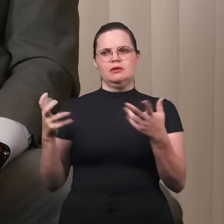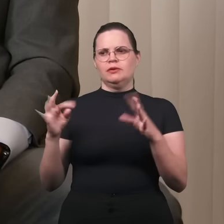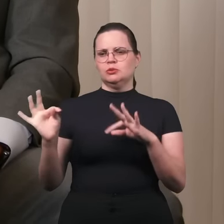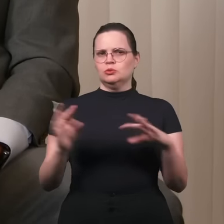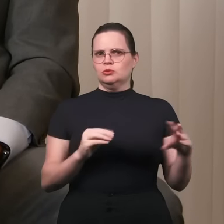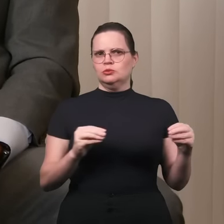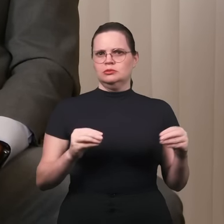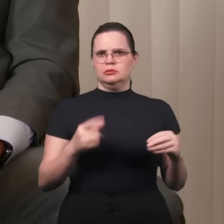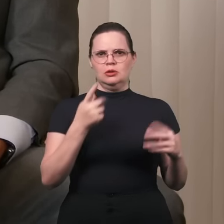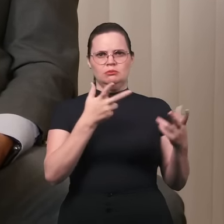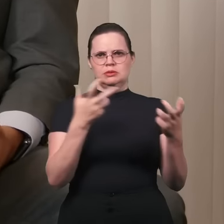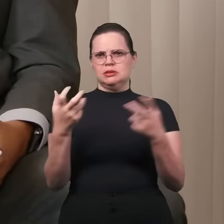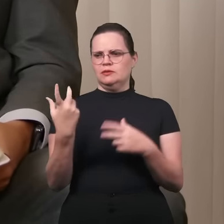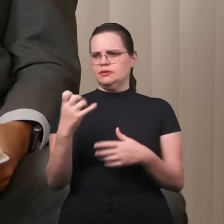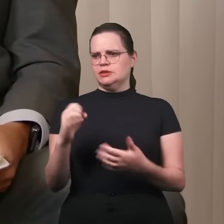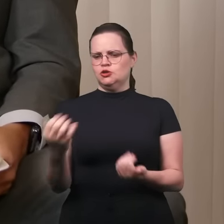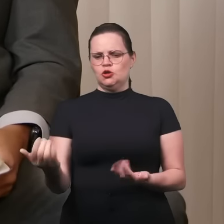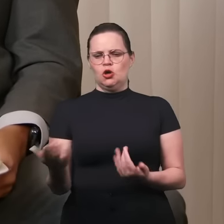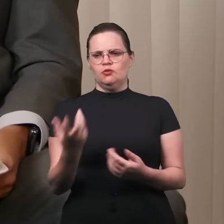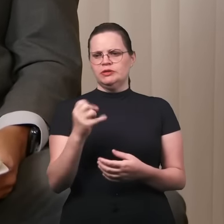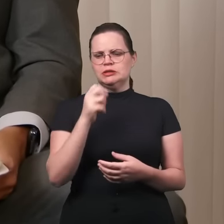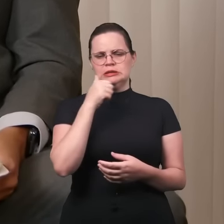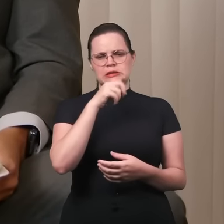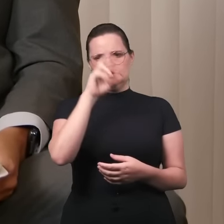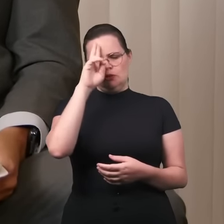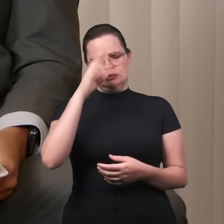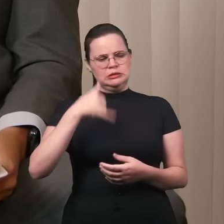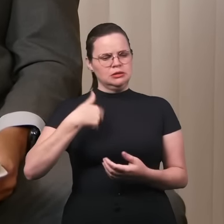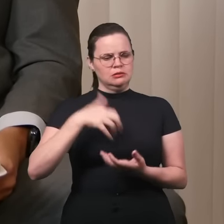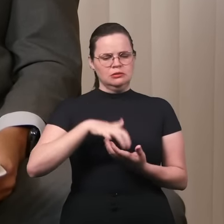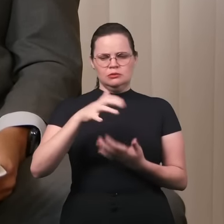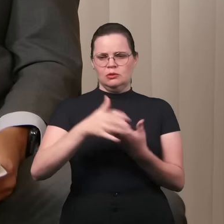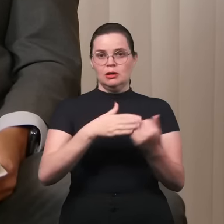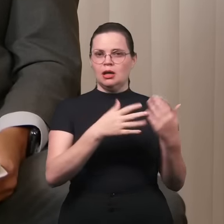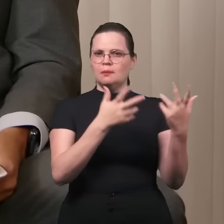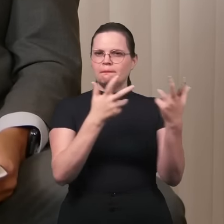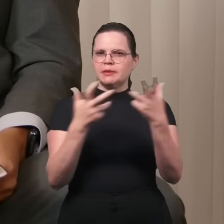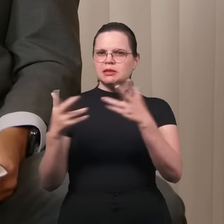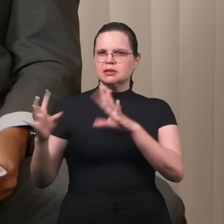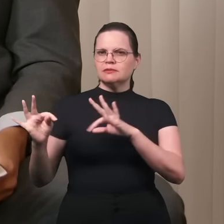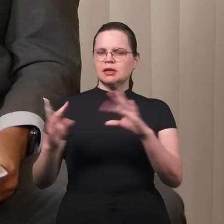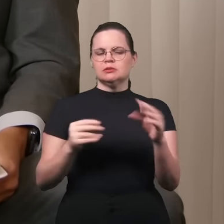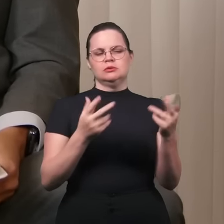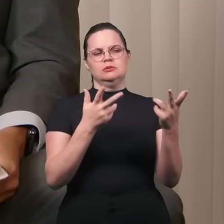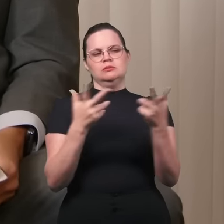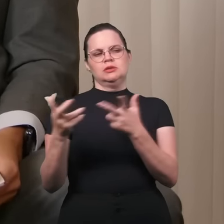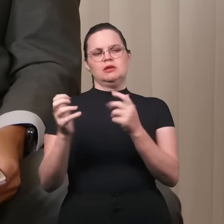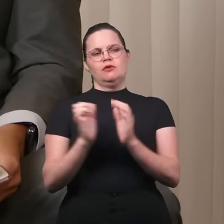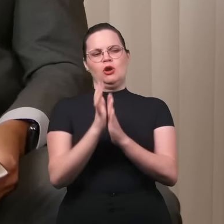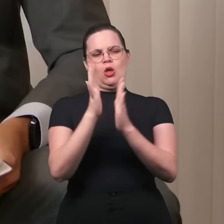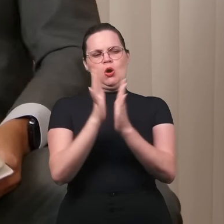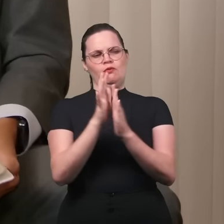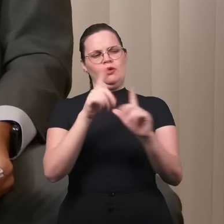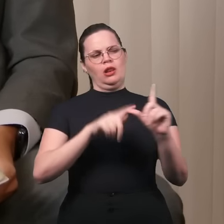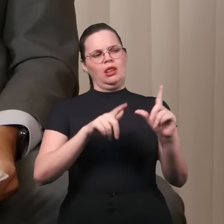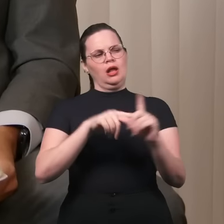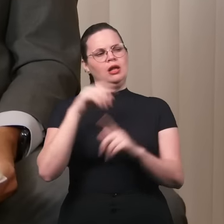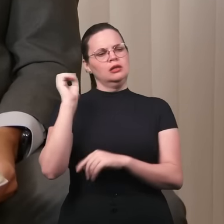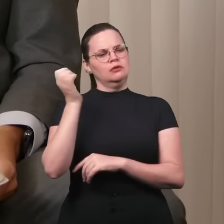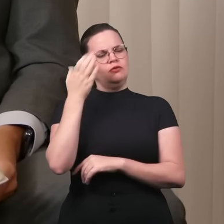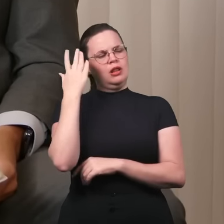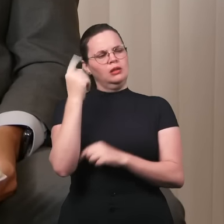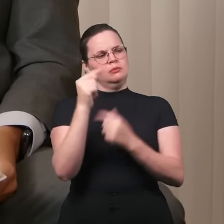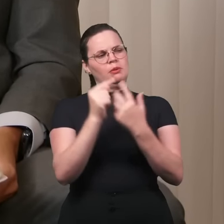né? Seja o jovem, ou a senhora, ou o varão, ele começa a ver os louvores revelados, ou